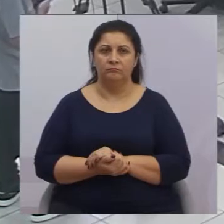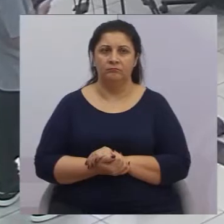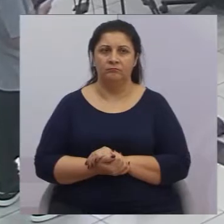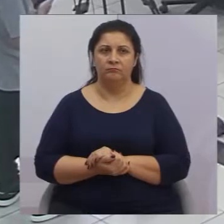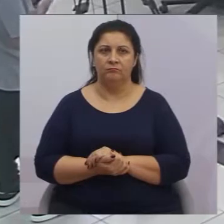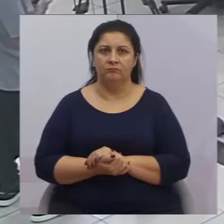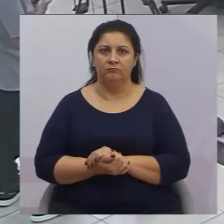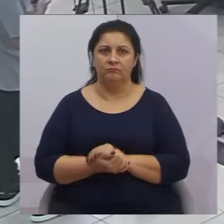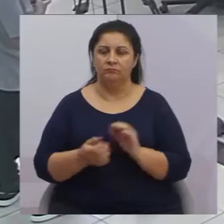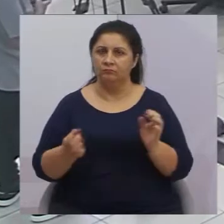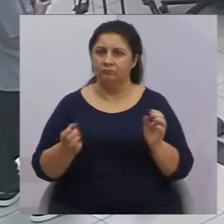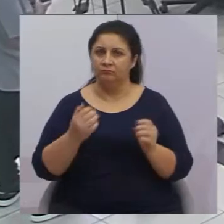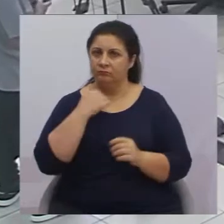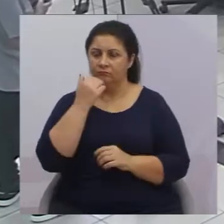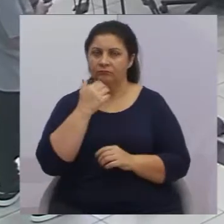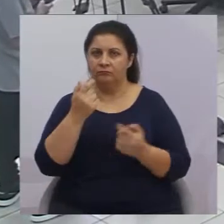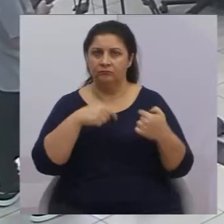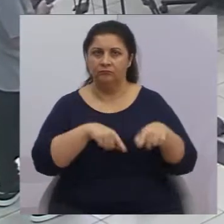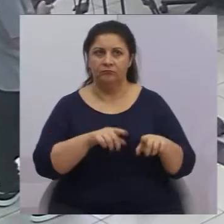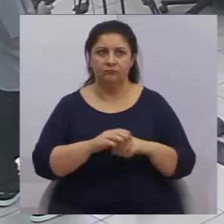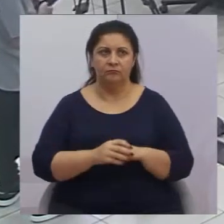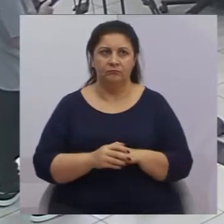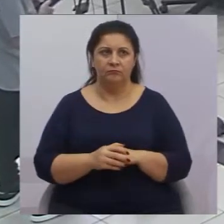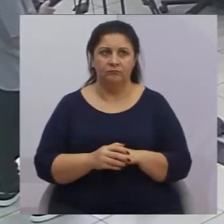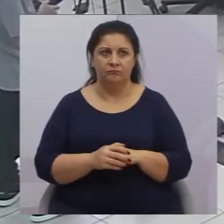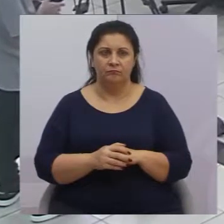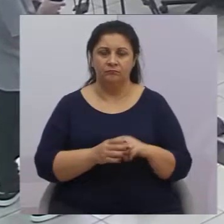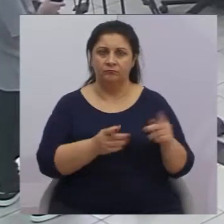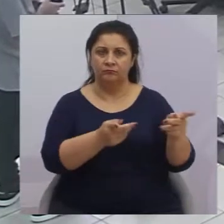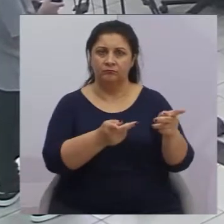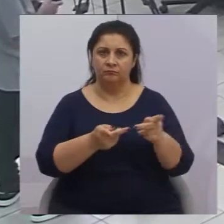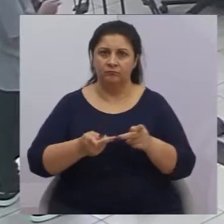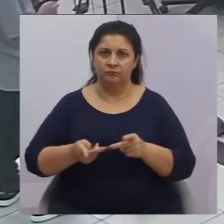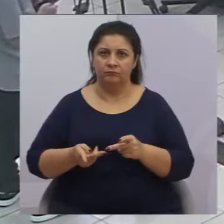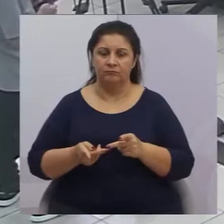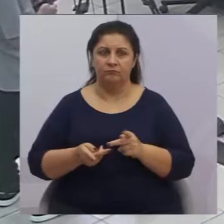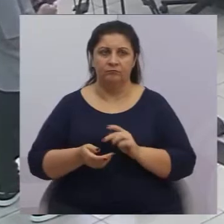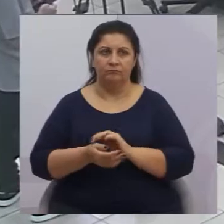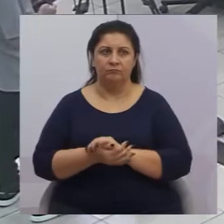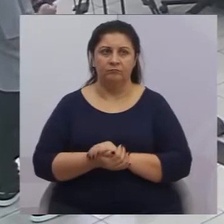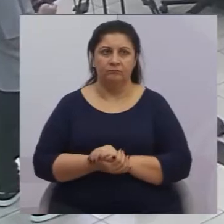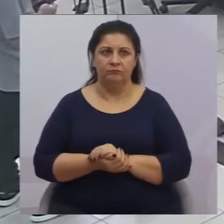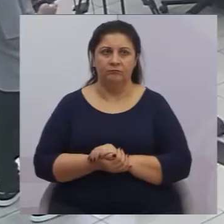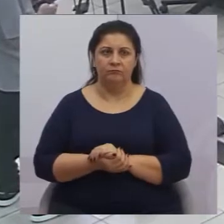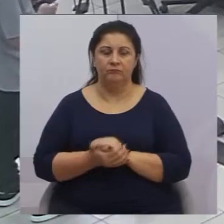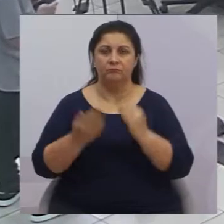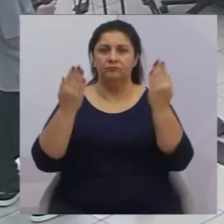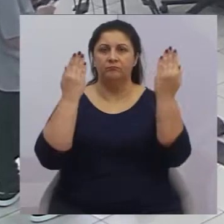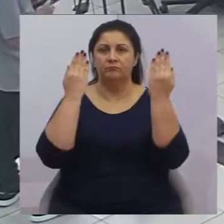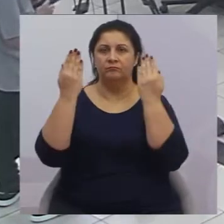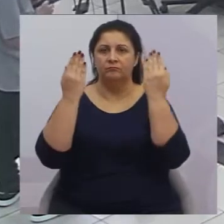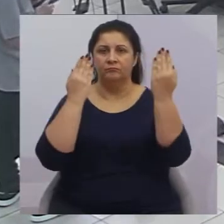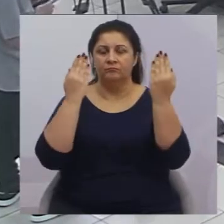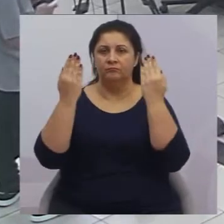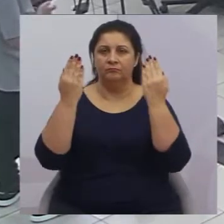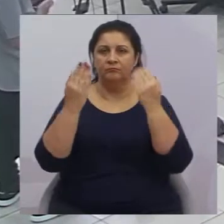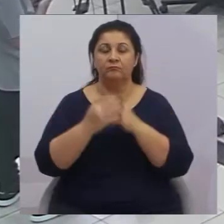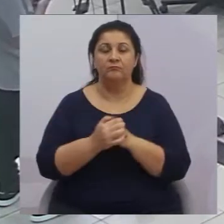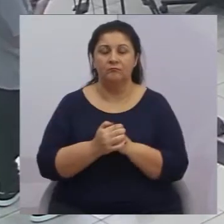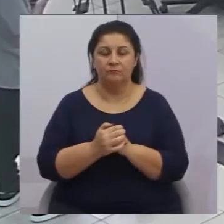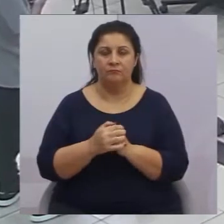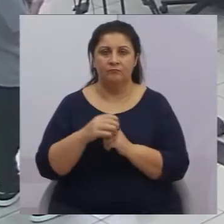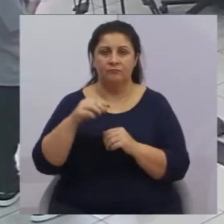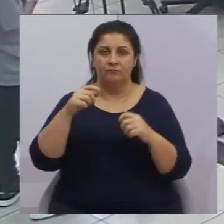Não havendo qualquer objeção, convido a ocupar a tribuna desta Casa Legislativa a psicóloga doutora Vânia